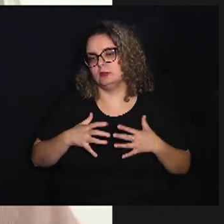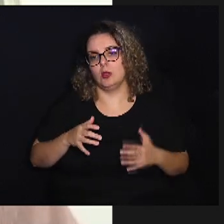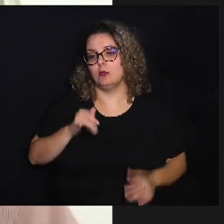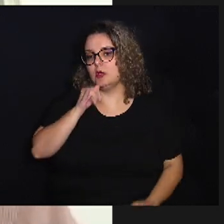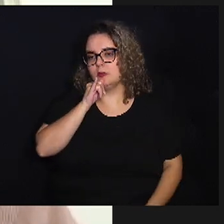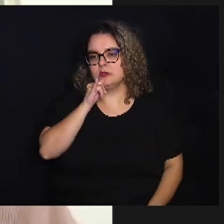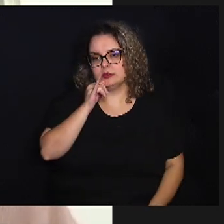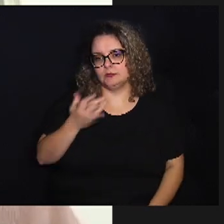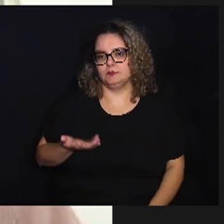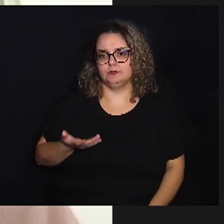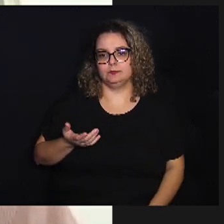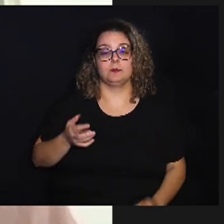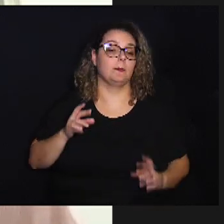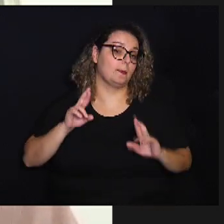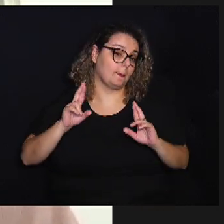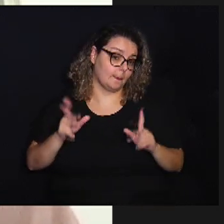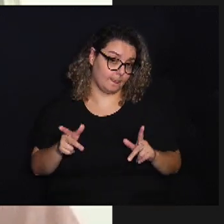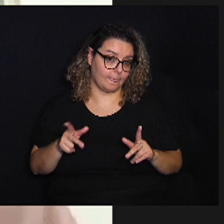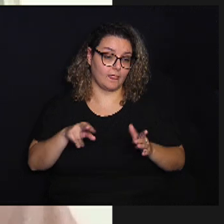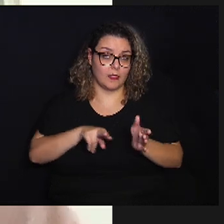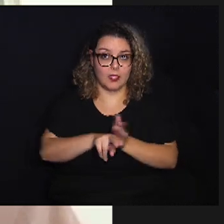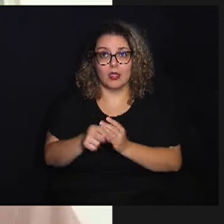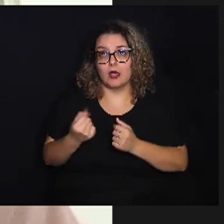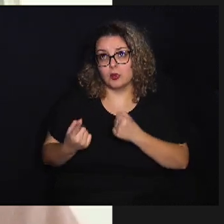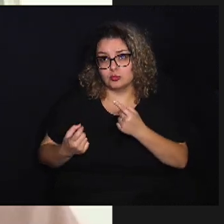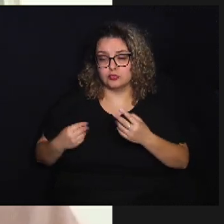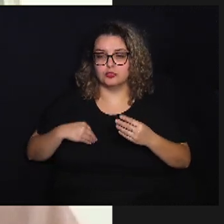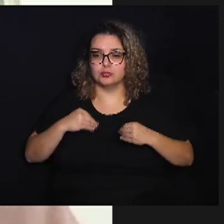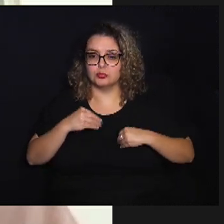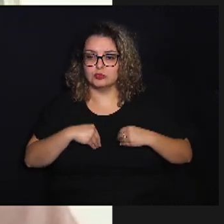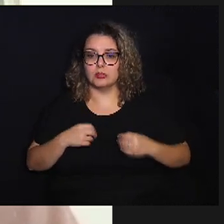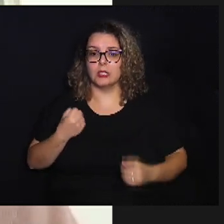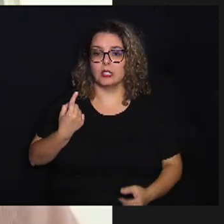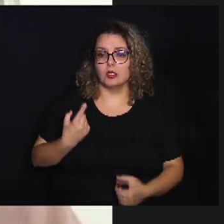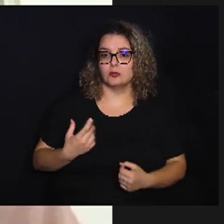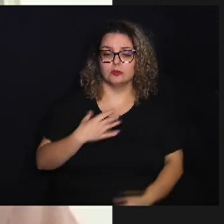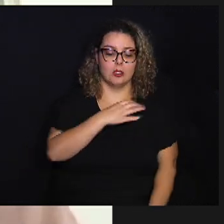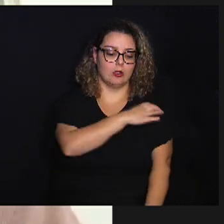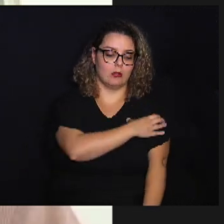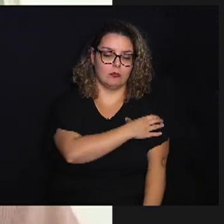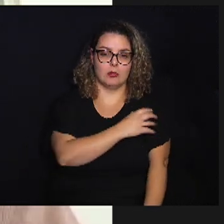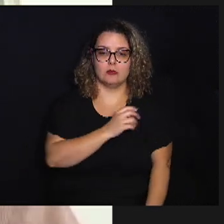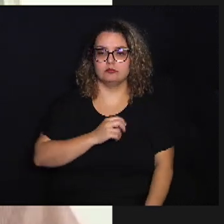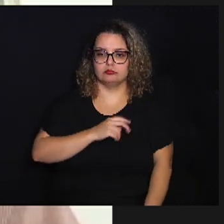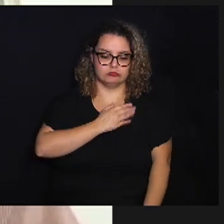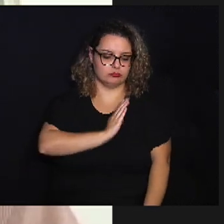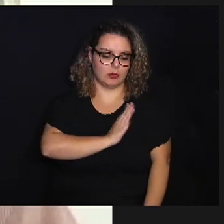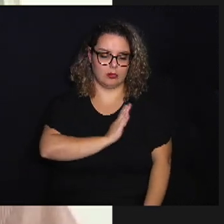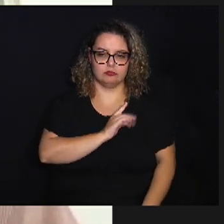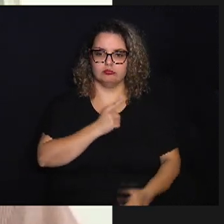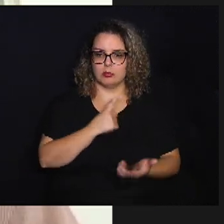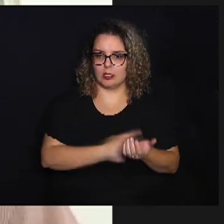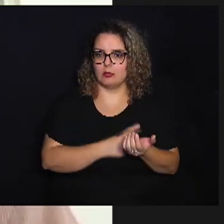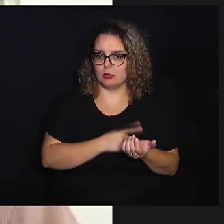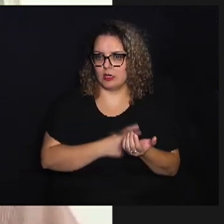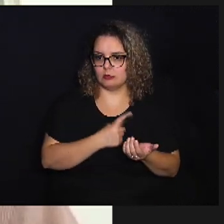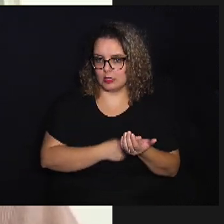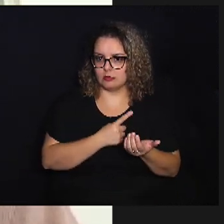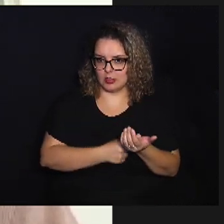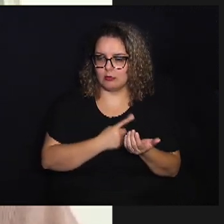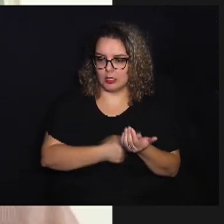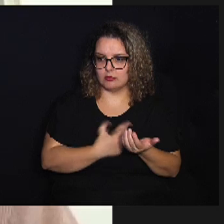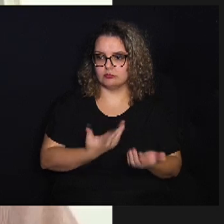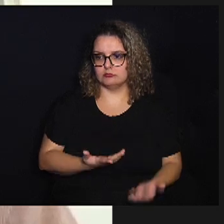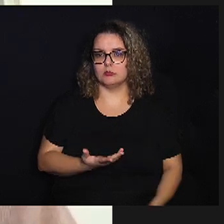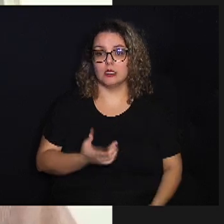esse diagnóstico diferenciado. Alguns exames laboratoriais, alguns marcadores cardíacos, né, nos dão esses sinais de que